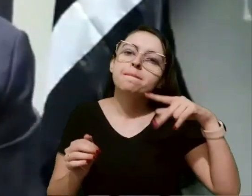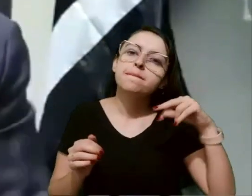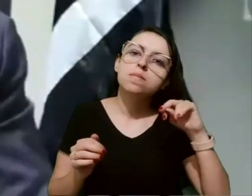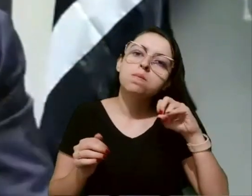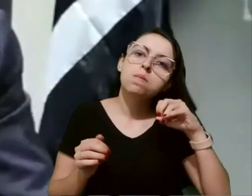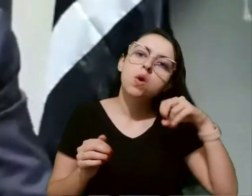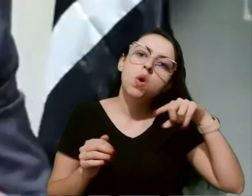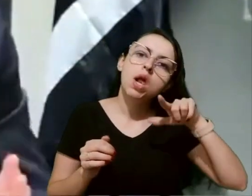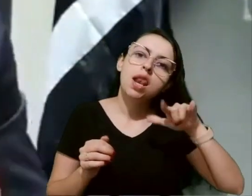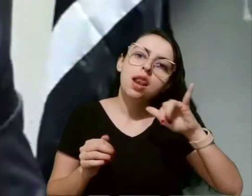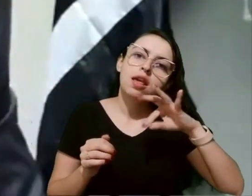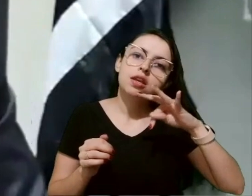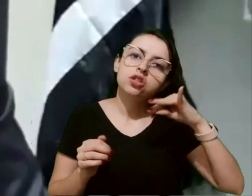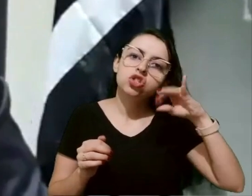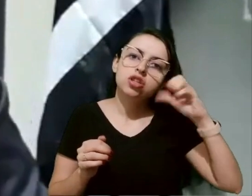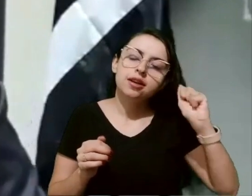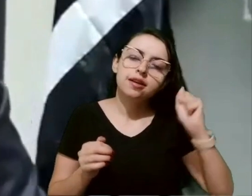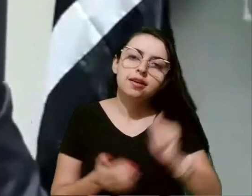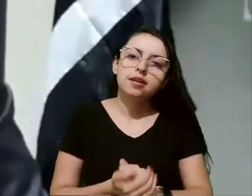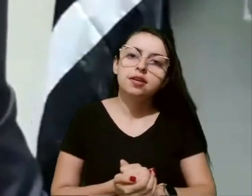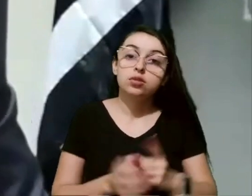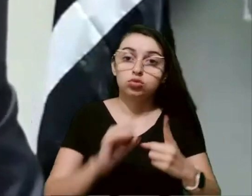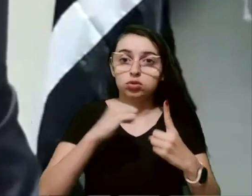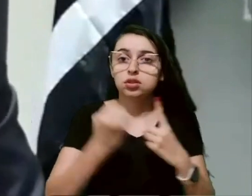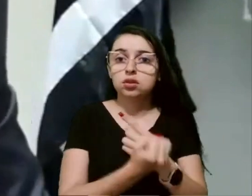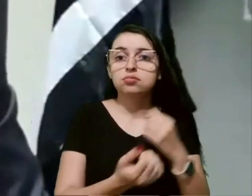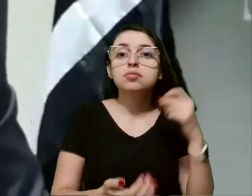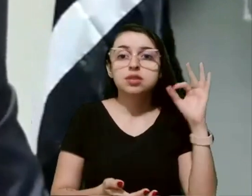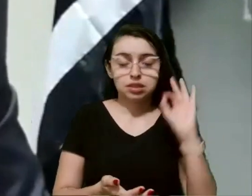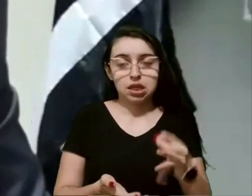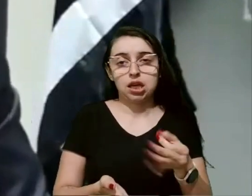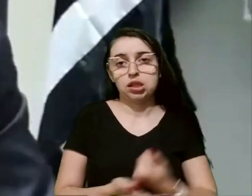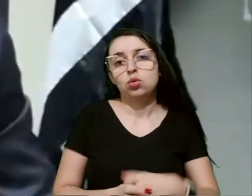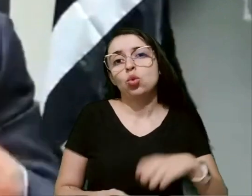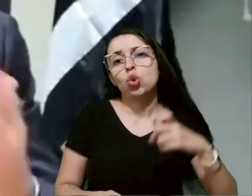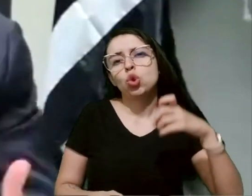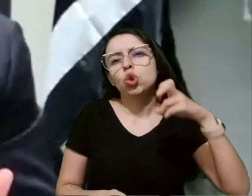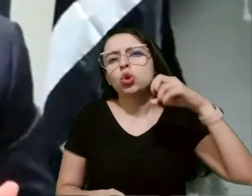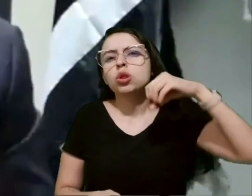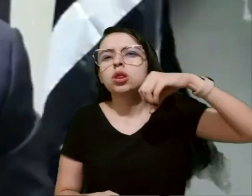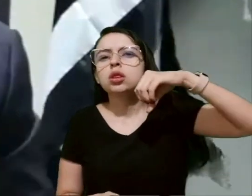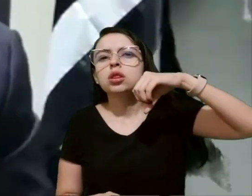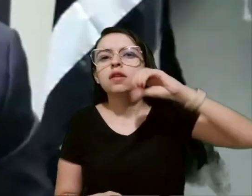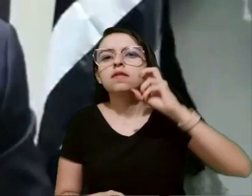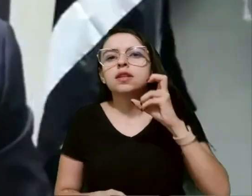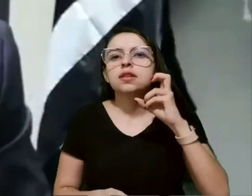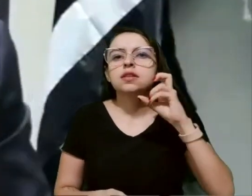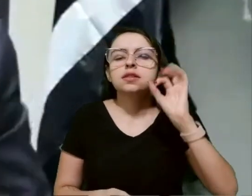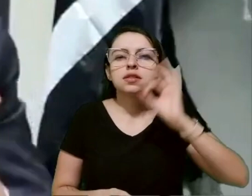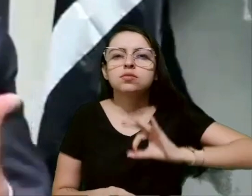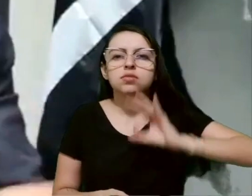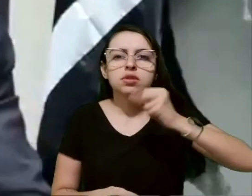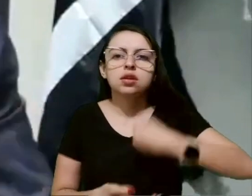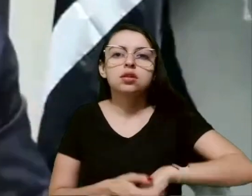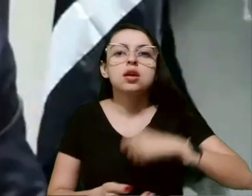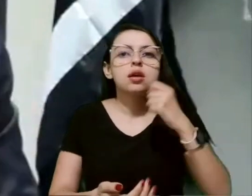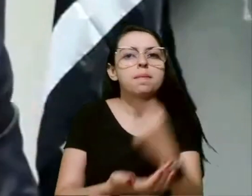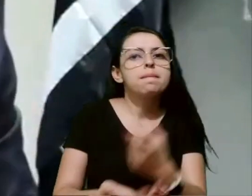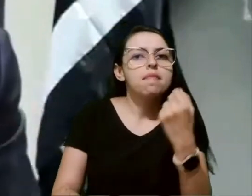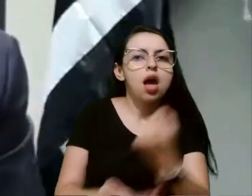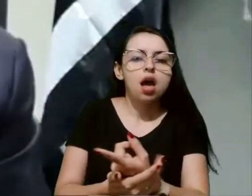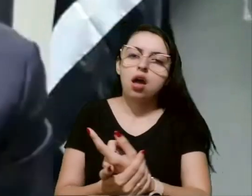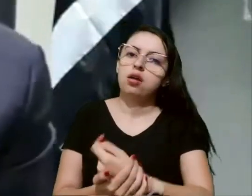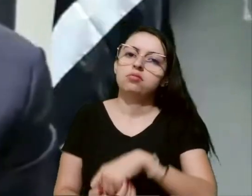certo. 95% da sociedade é funcional. Nos mercados, as trocas são espontâneas. Por quê? Porque as pessoas pagam suas